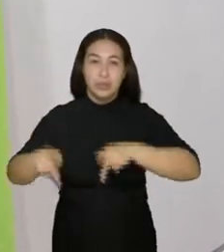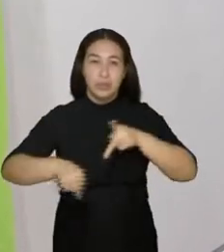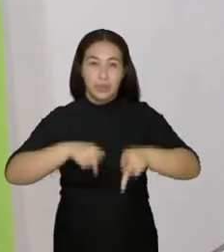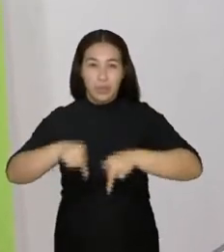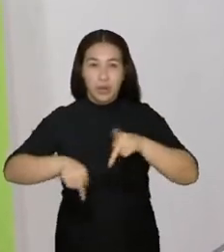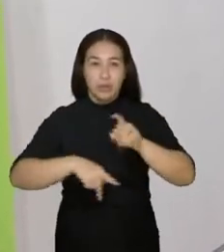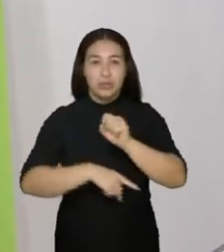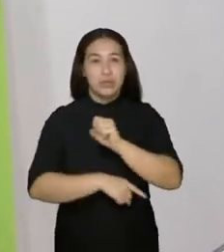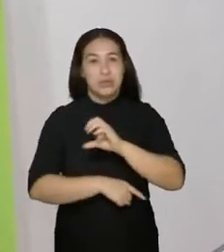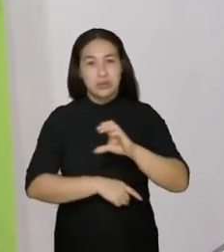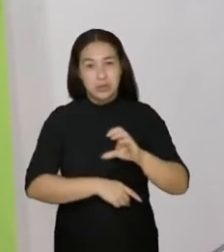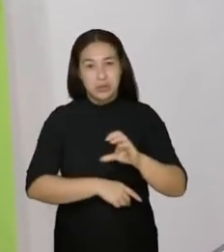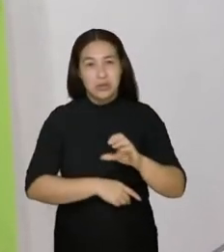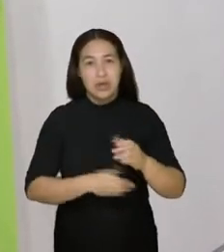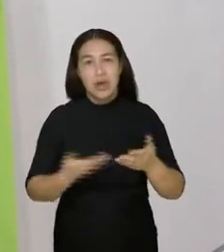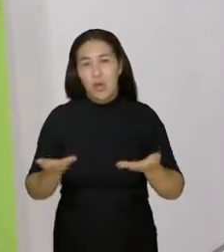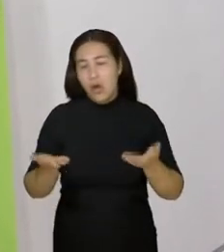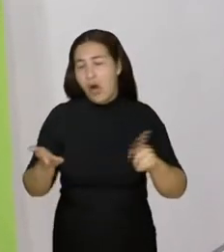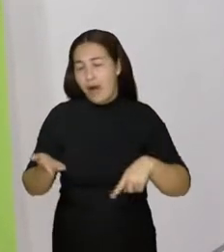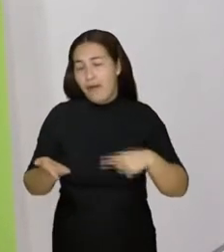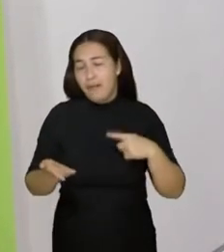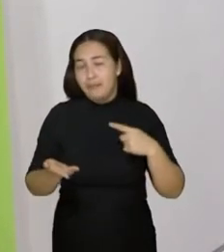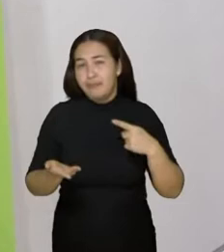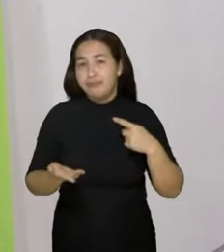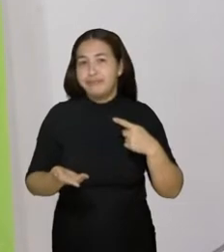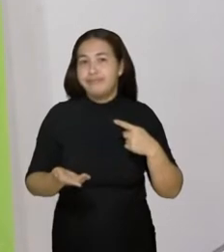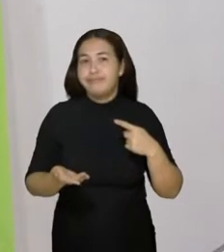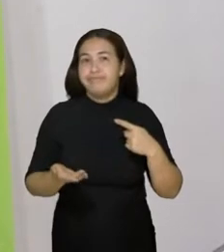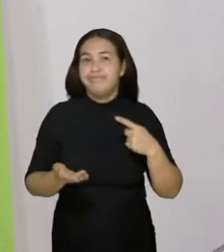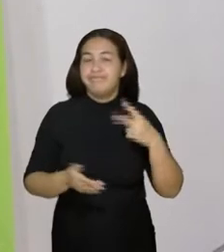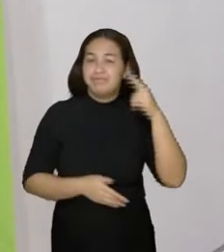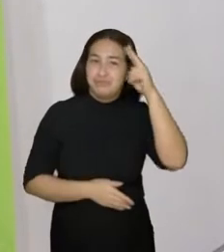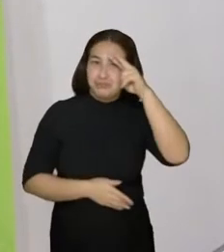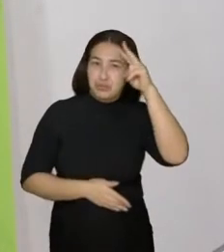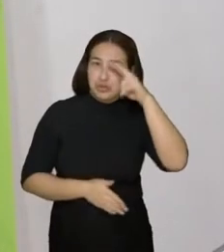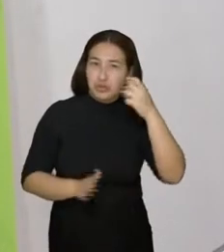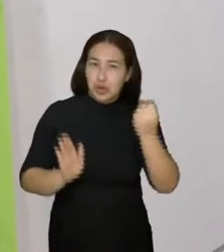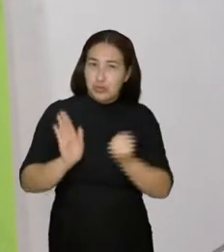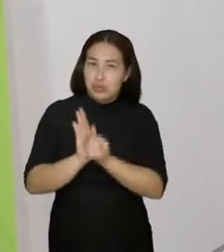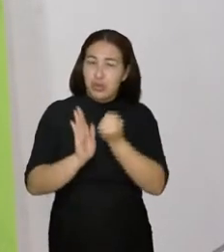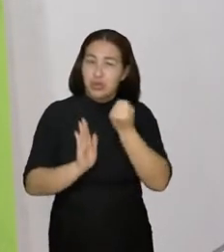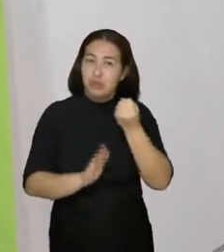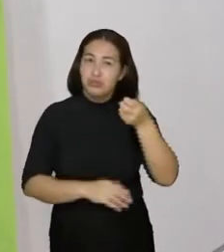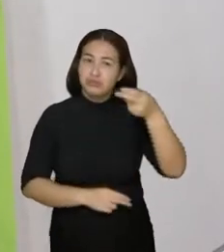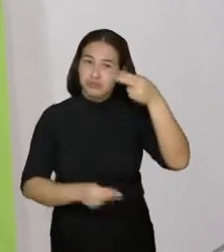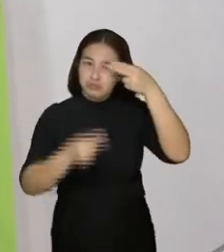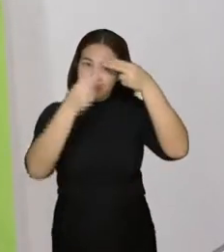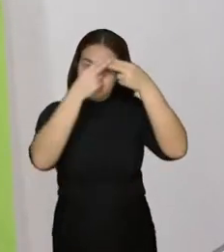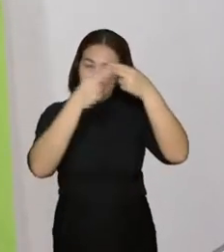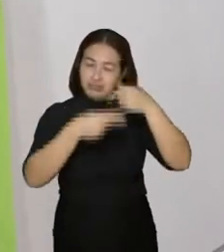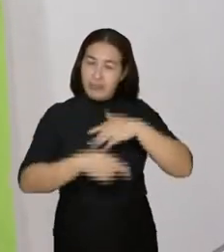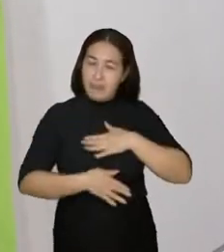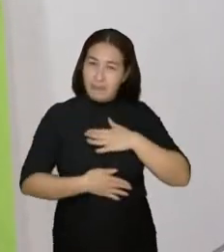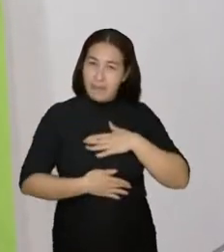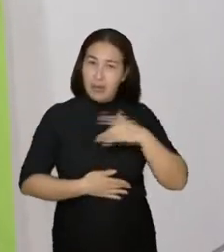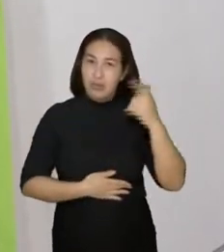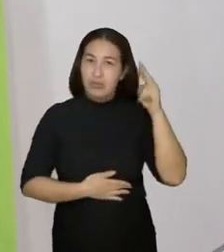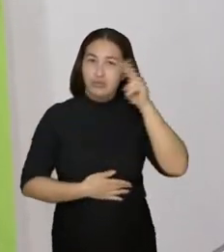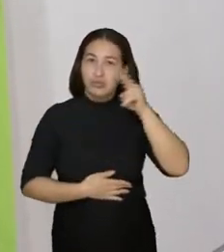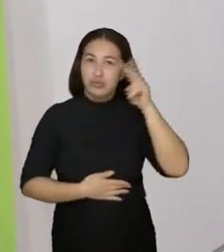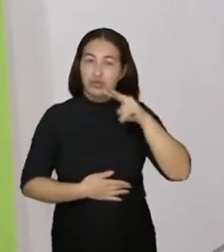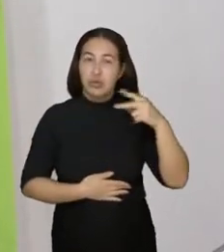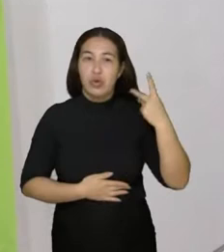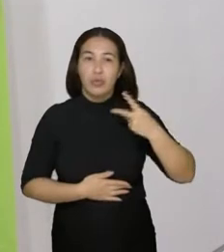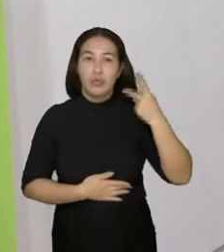é o momento emblemático histórico na minha carreira política que está chegando